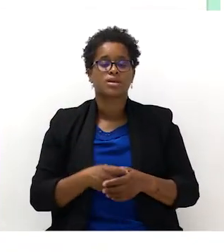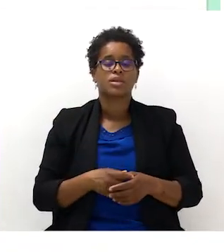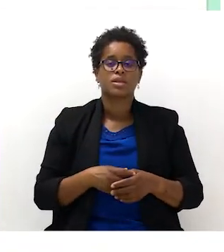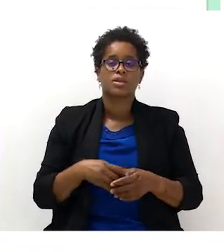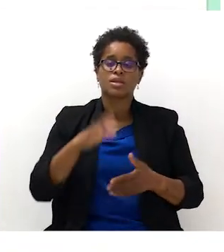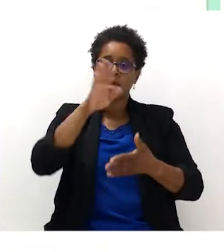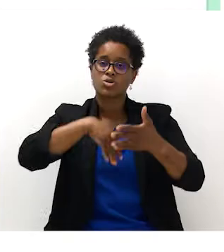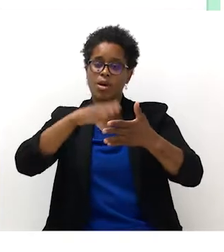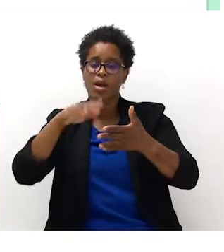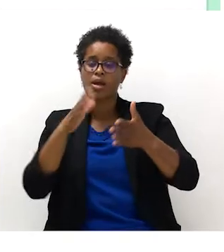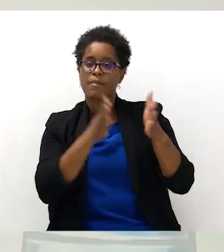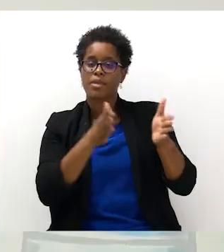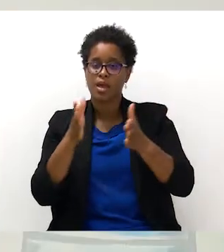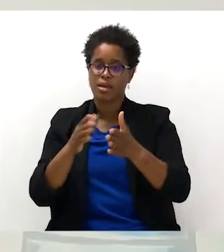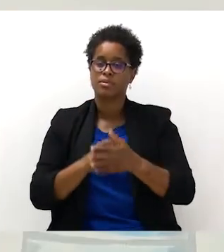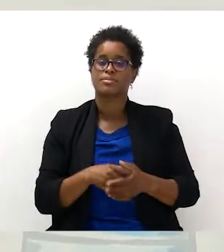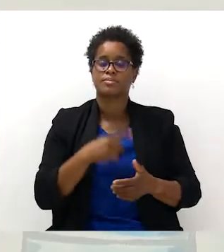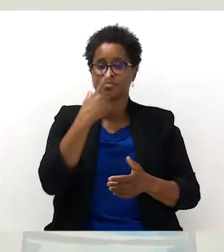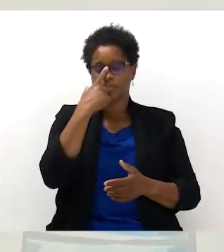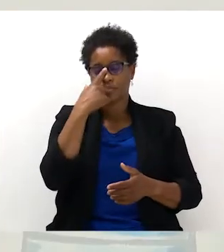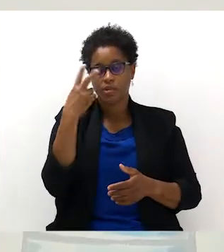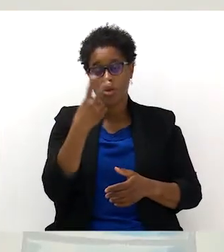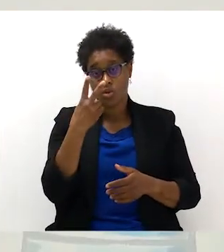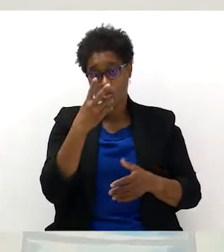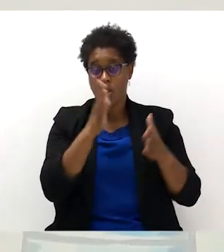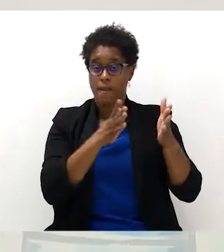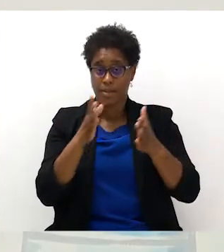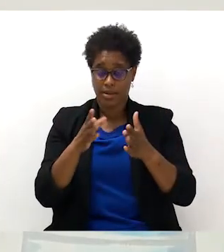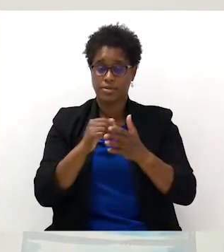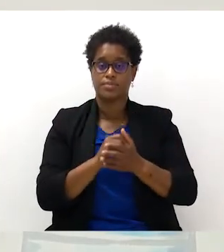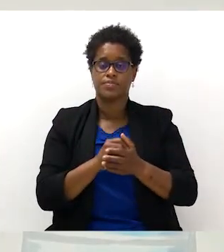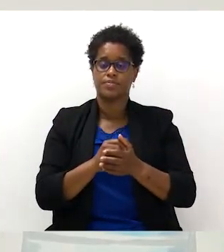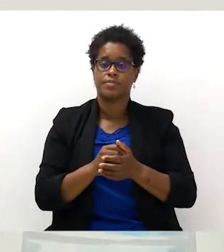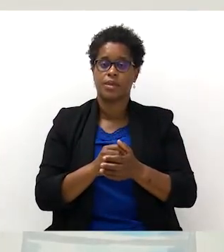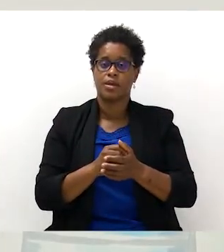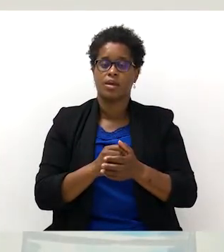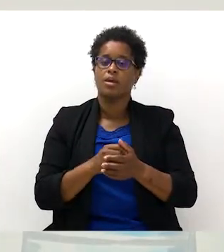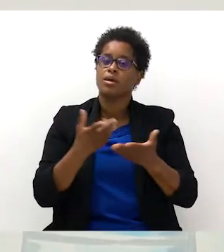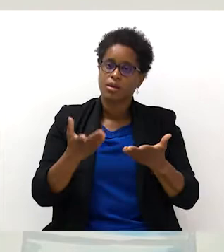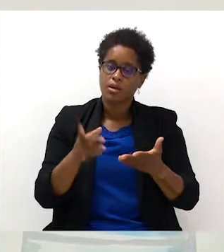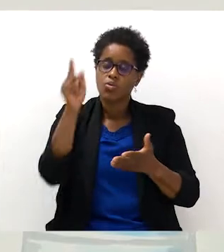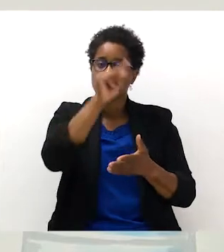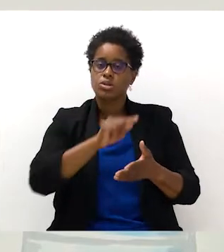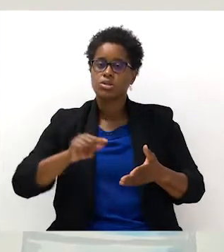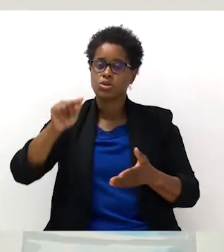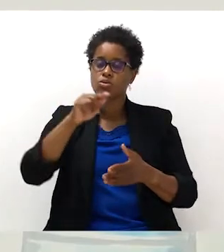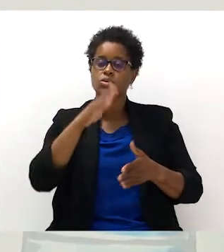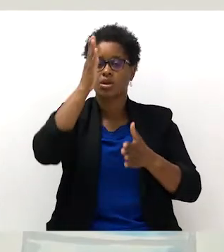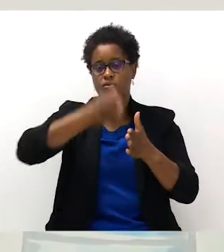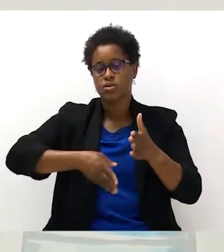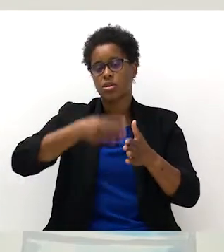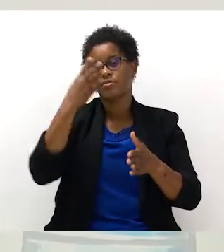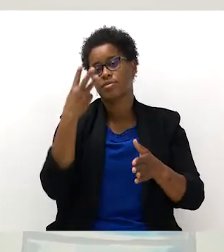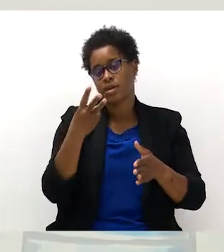estão pintadas? Estão 2 partes. E o círculo está dividido